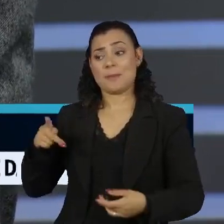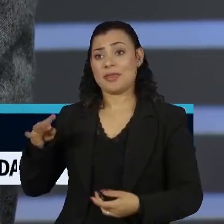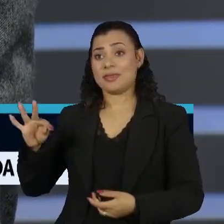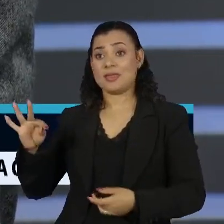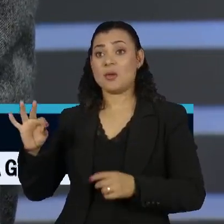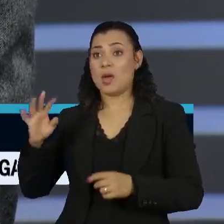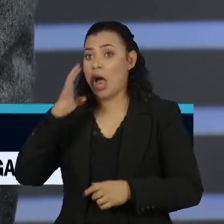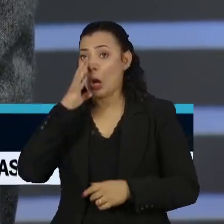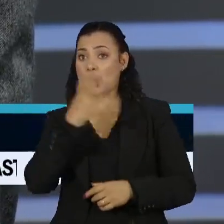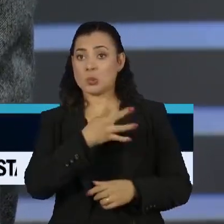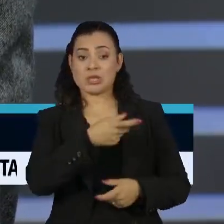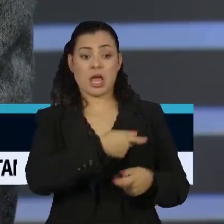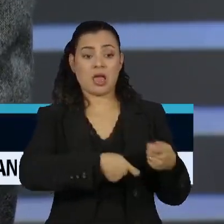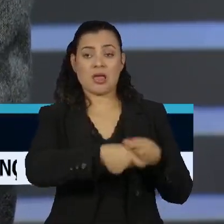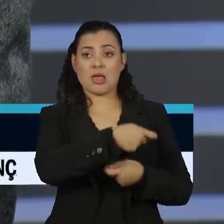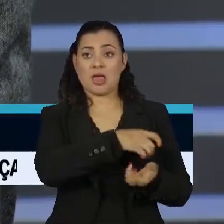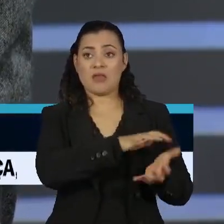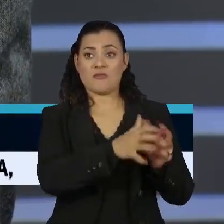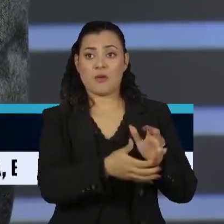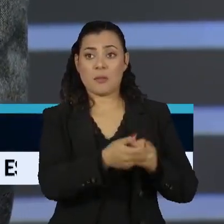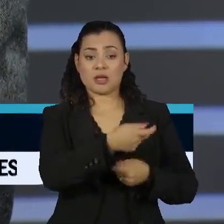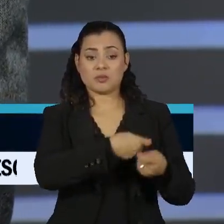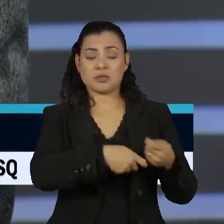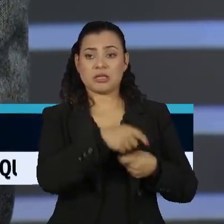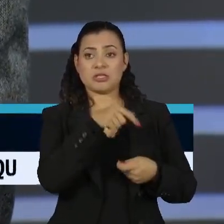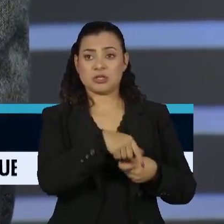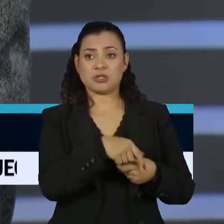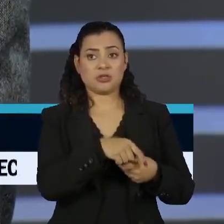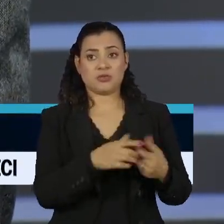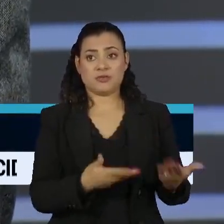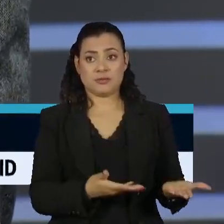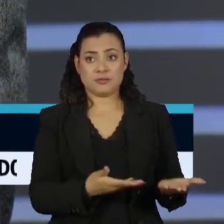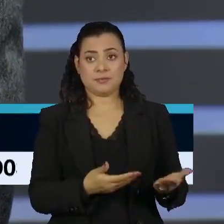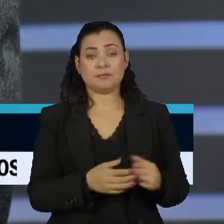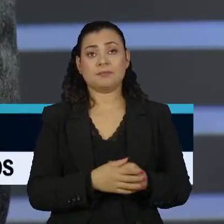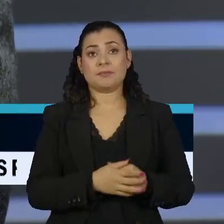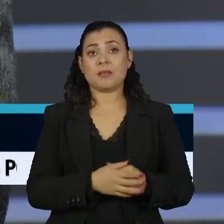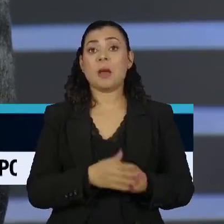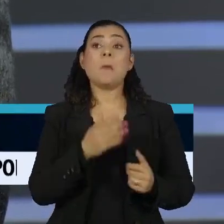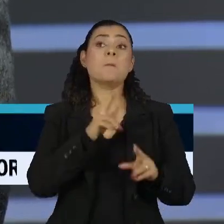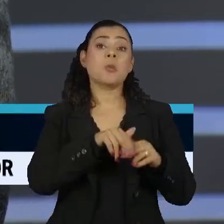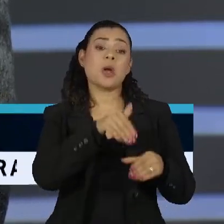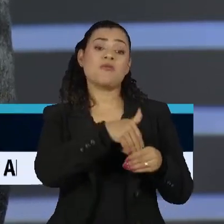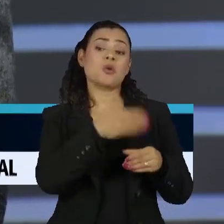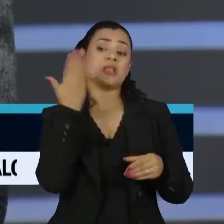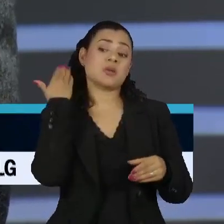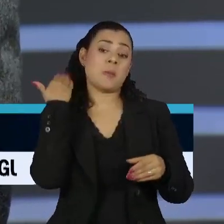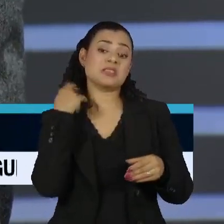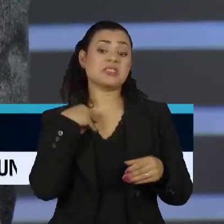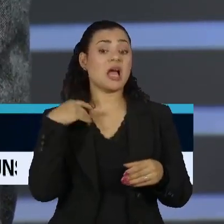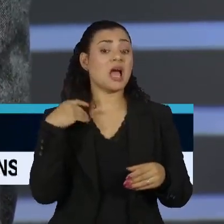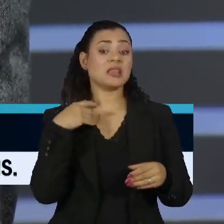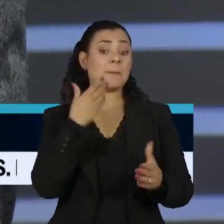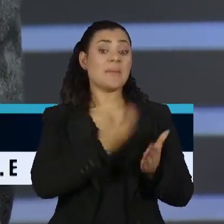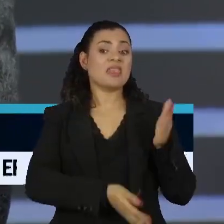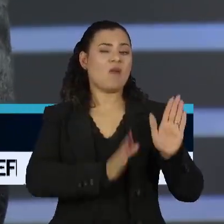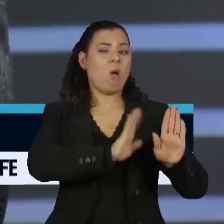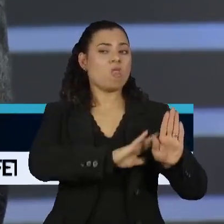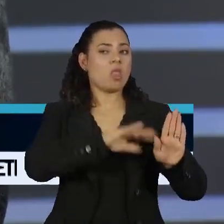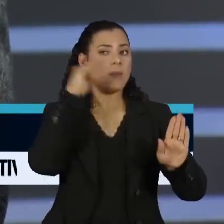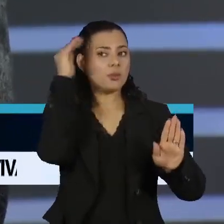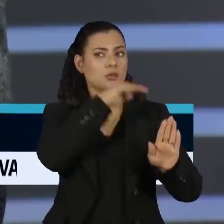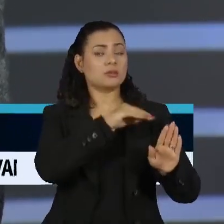a reforma administrativa de ser neoliberal e que teria sido derrotada nas urnas, né? Ainda que quase